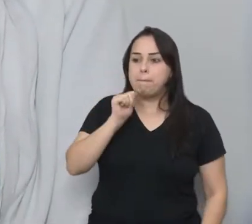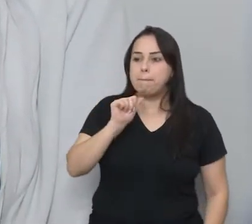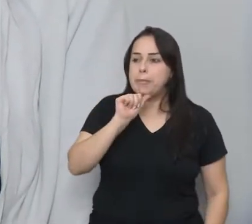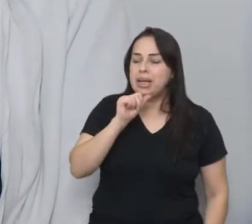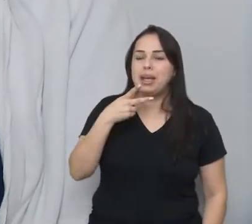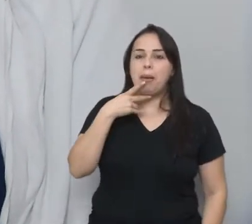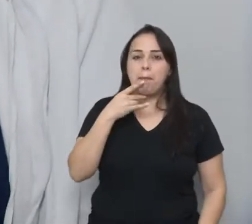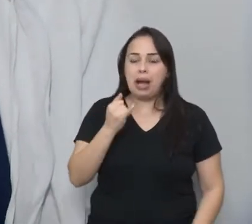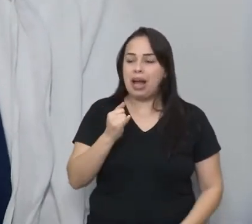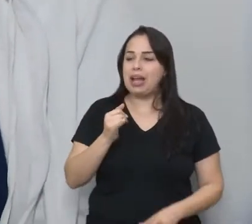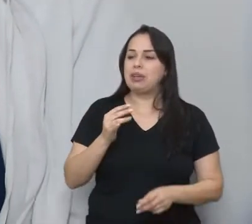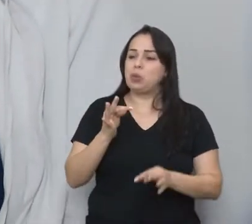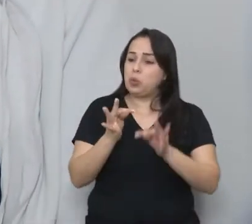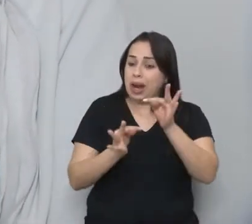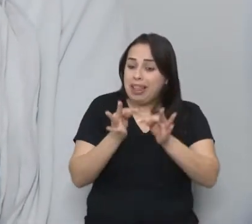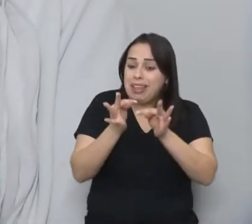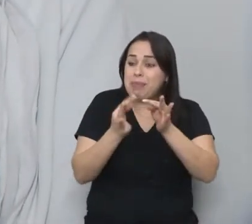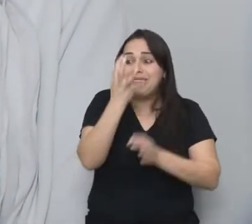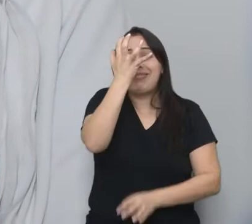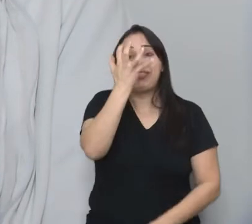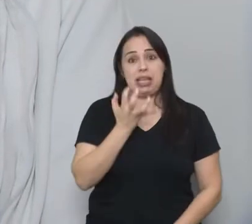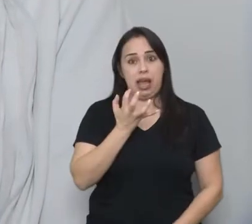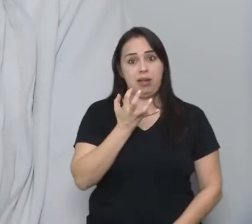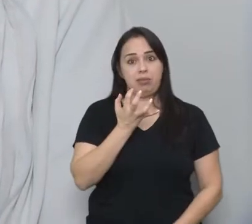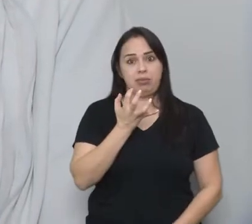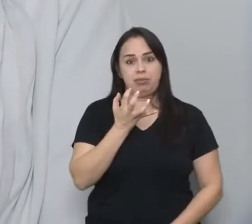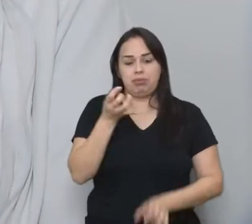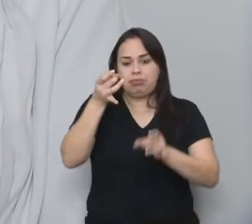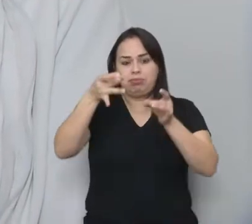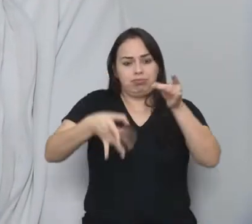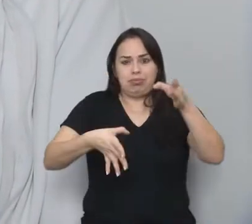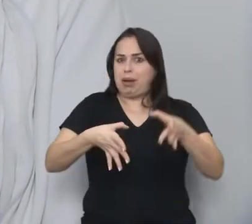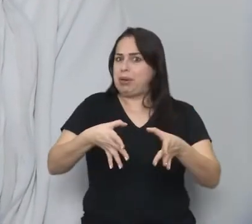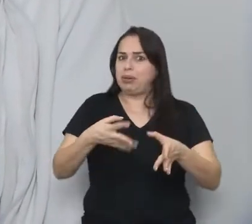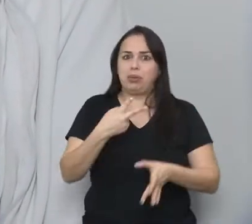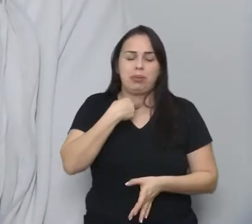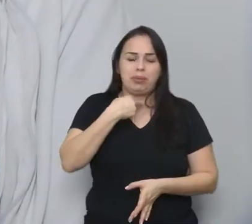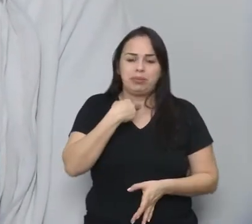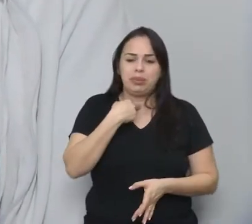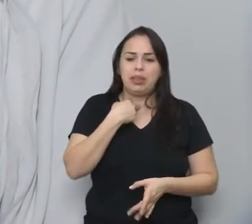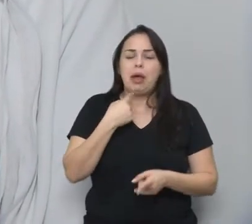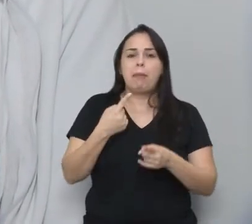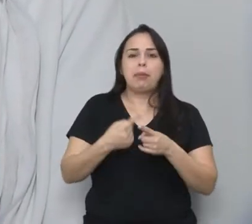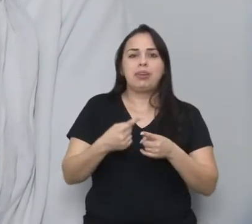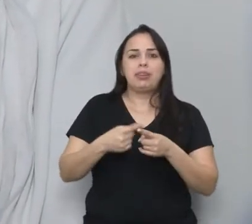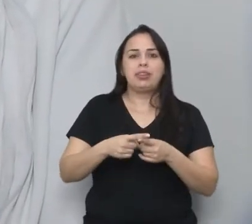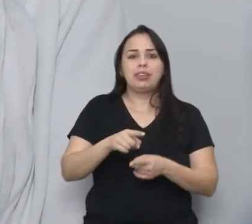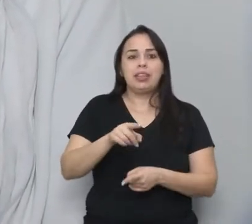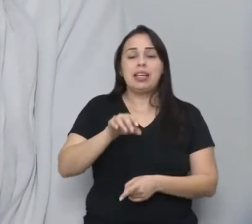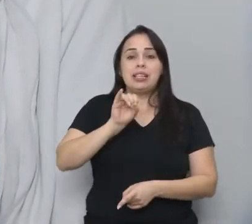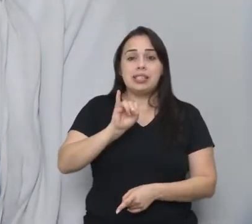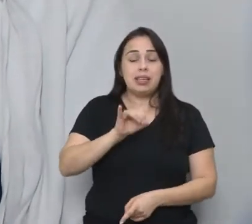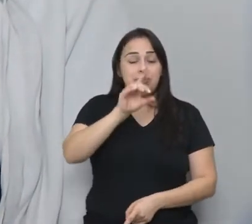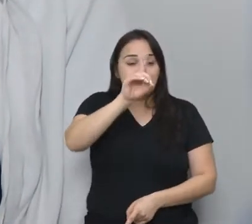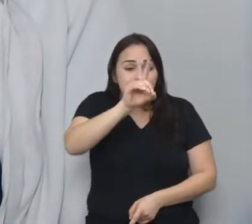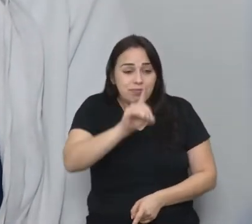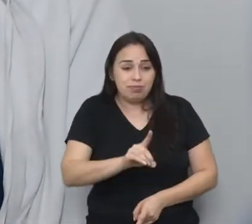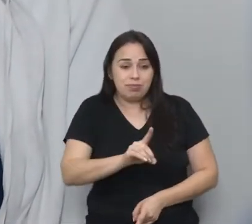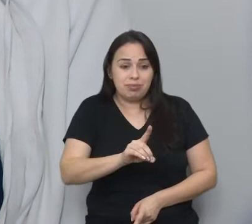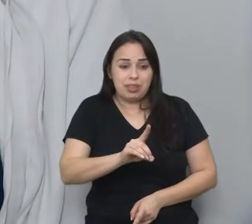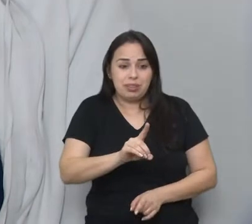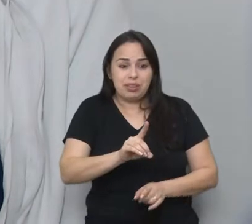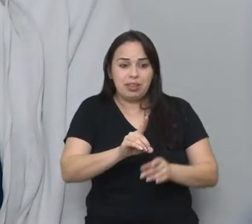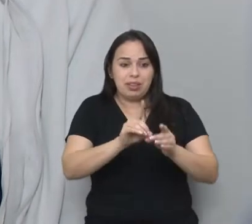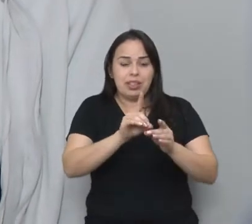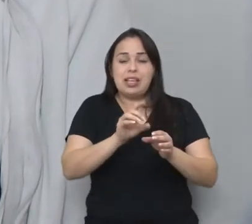mãe, levem sempre o tratamento a sério, né? Não abandone o tratamento, porque a deficiência só